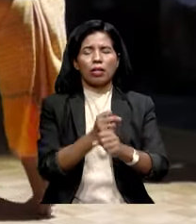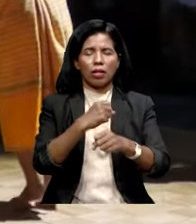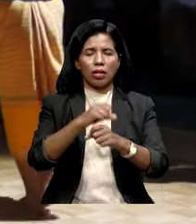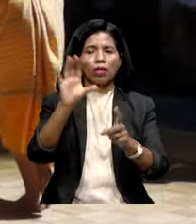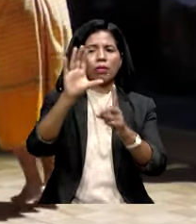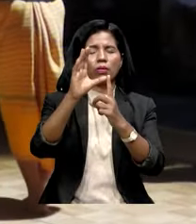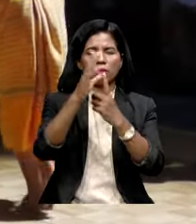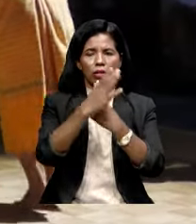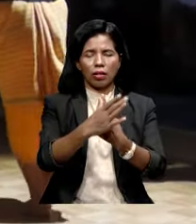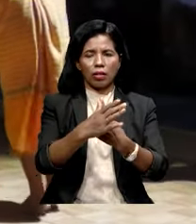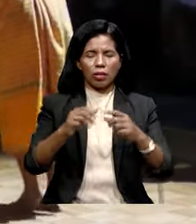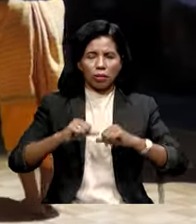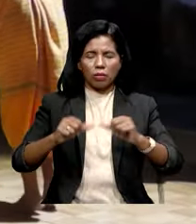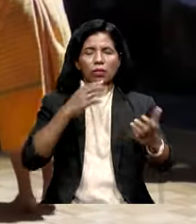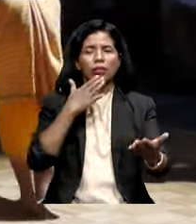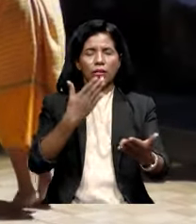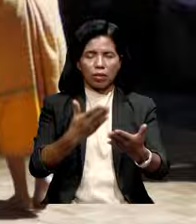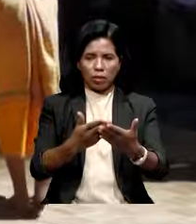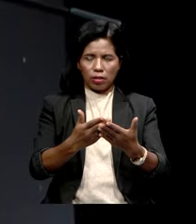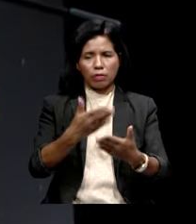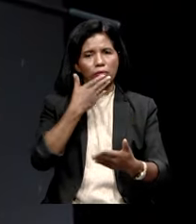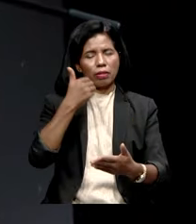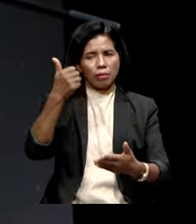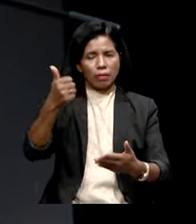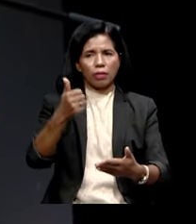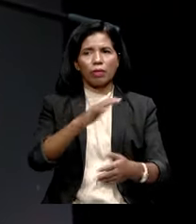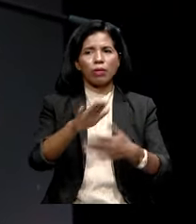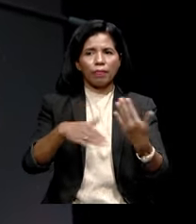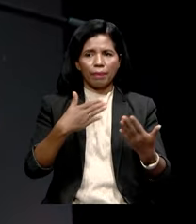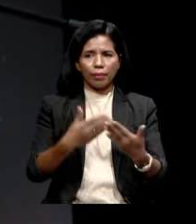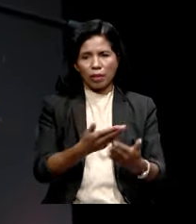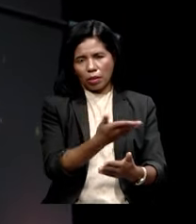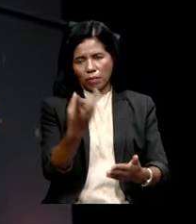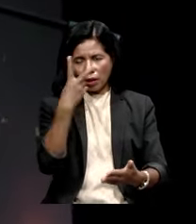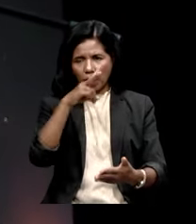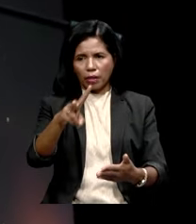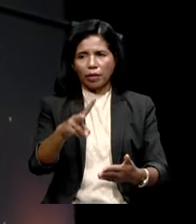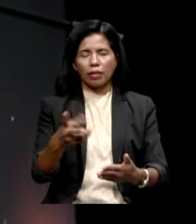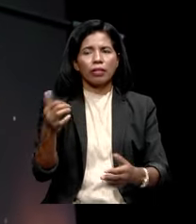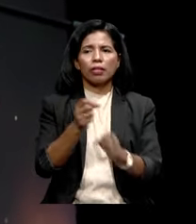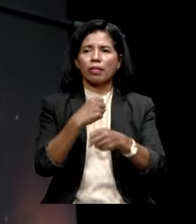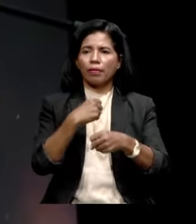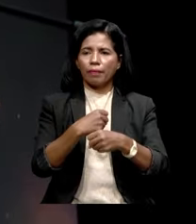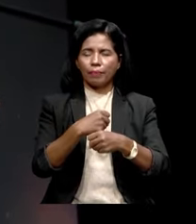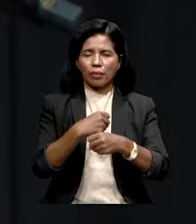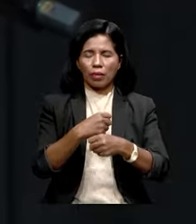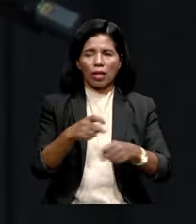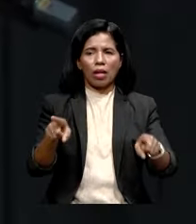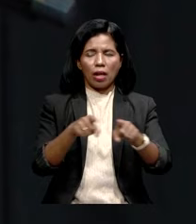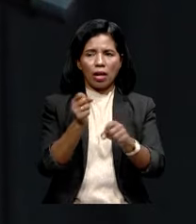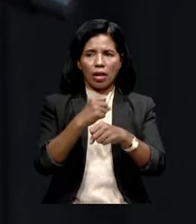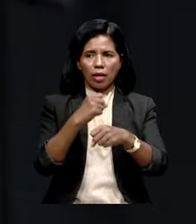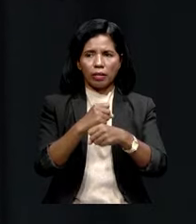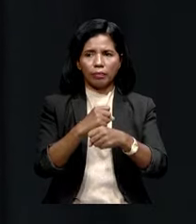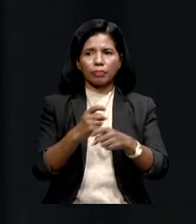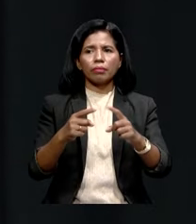cultural laudia que tebes capaz tebes nessa boto todo em maré, também maxirá essa exibição né. E